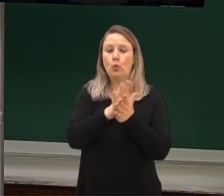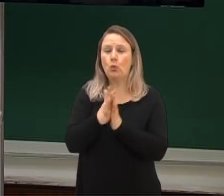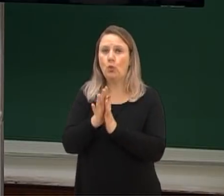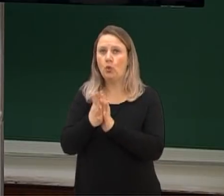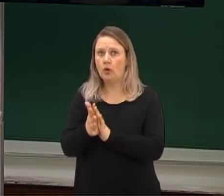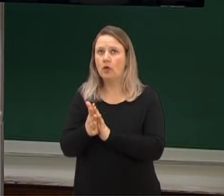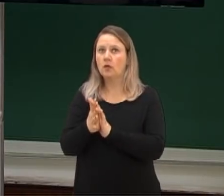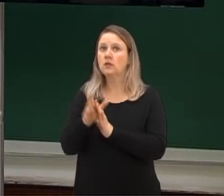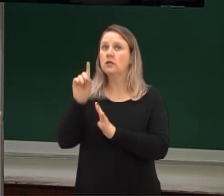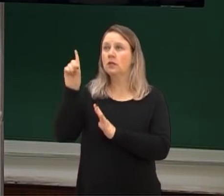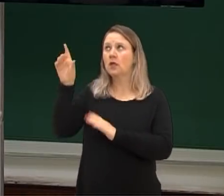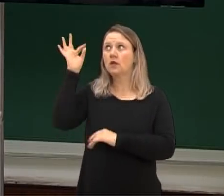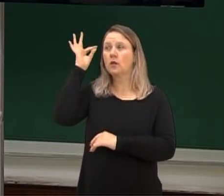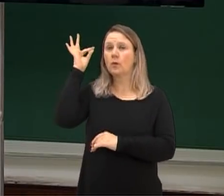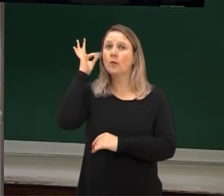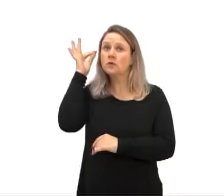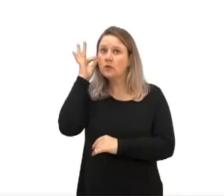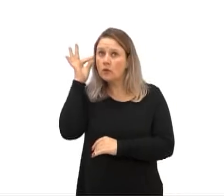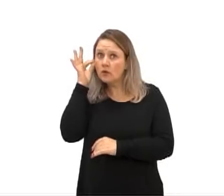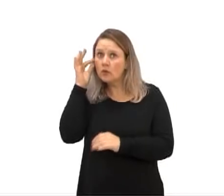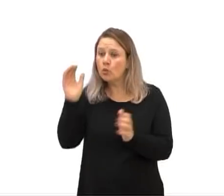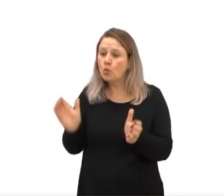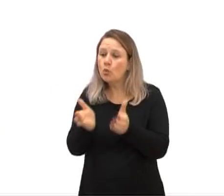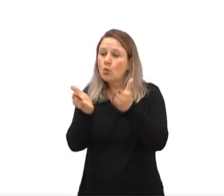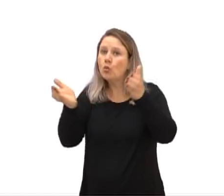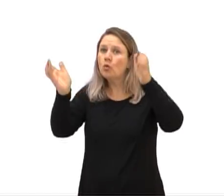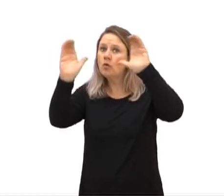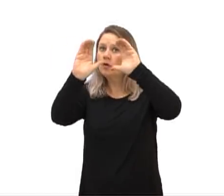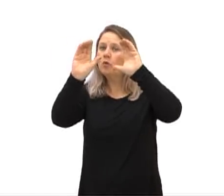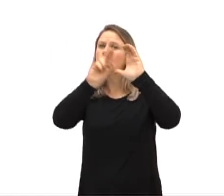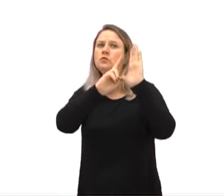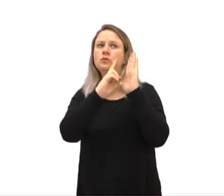Parque Estadual de Vila Velha foi a erosão,